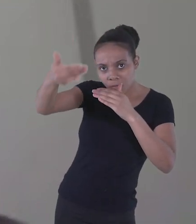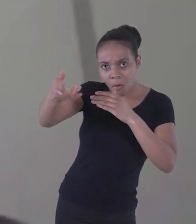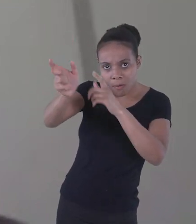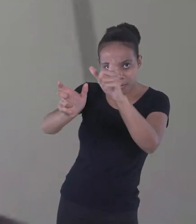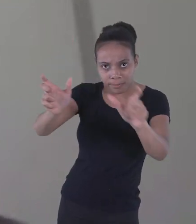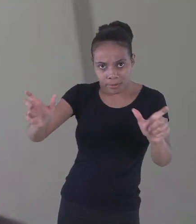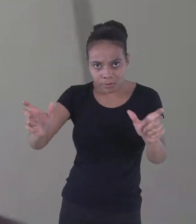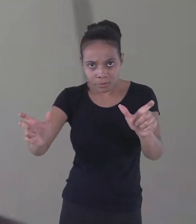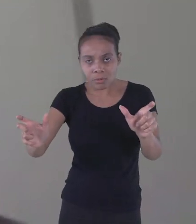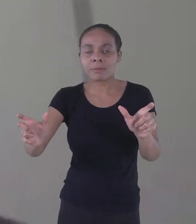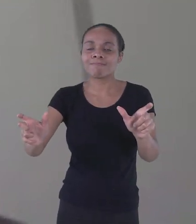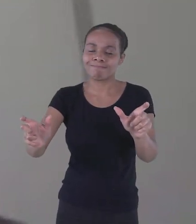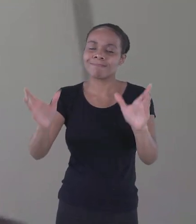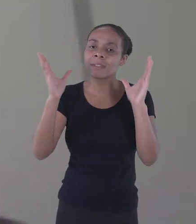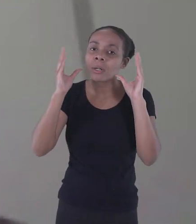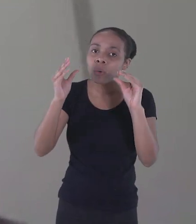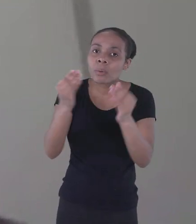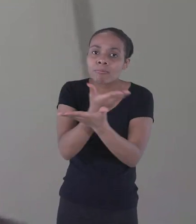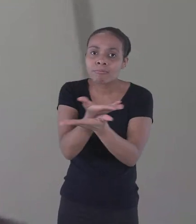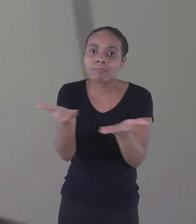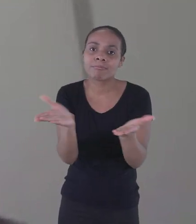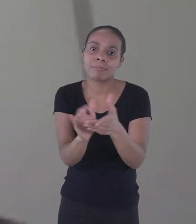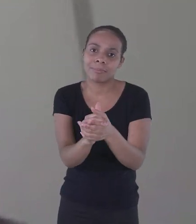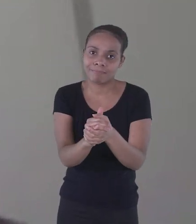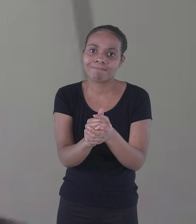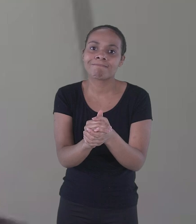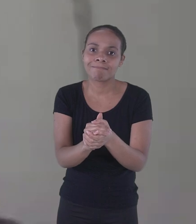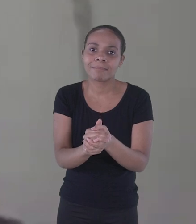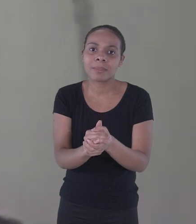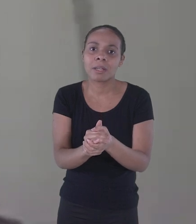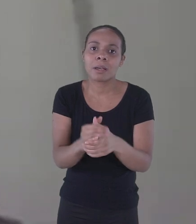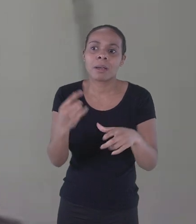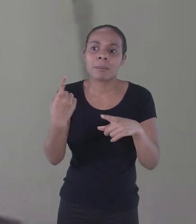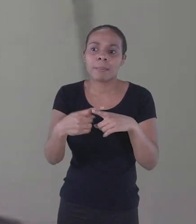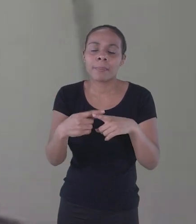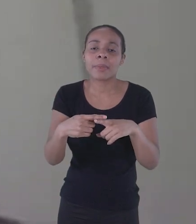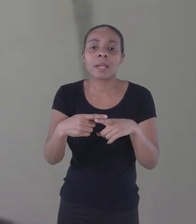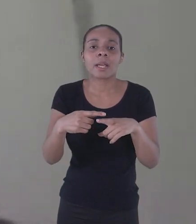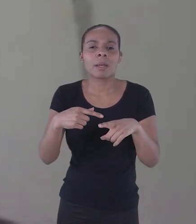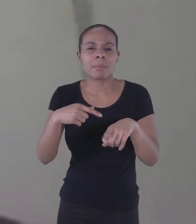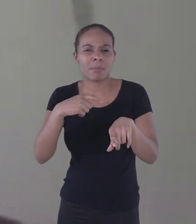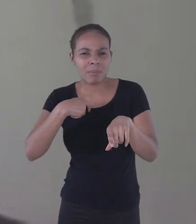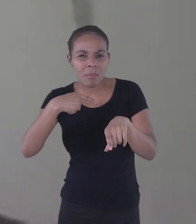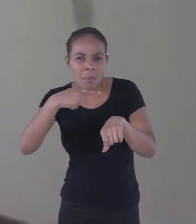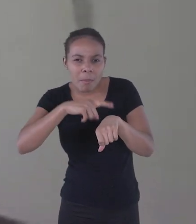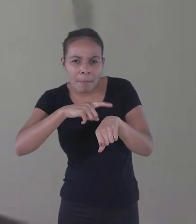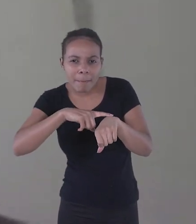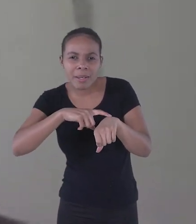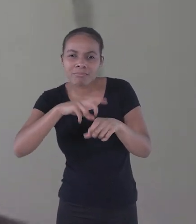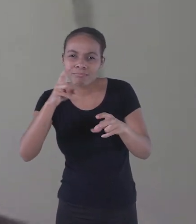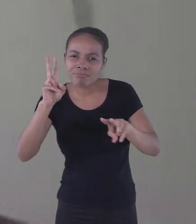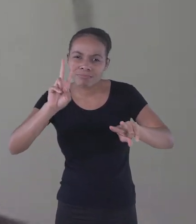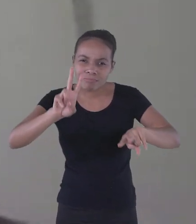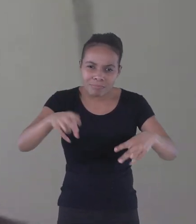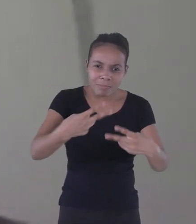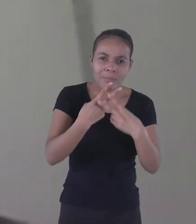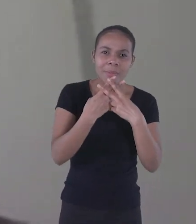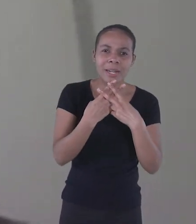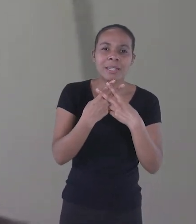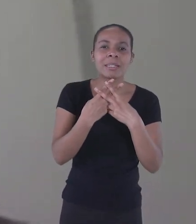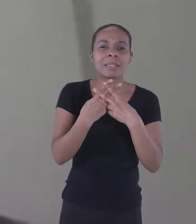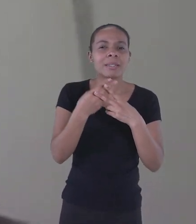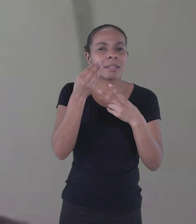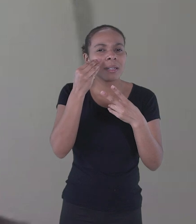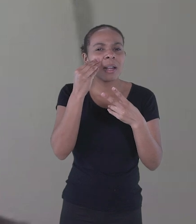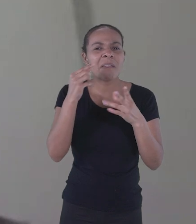nos bastidores. Muitas cartas saíram dos presídios clandestinamente. Denunciar aqui fora, e elas